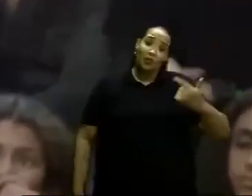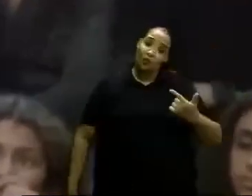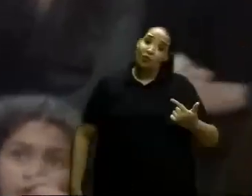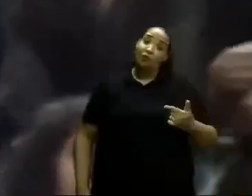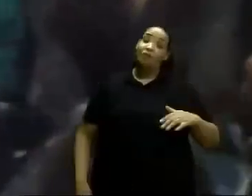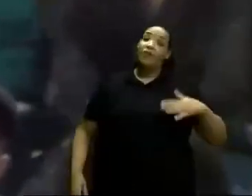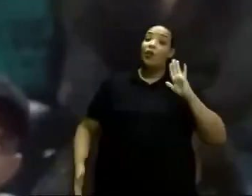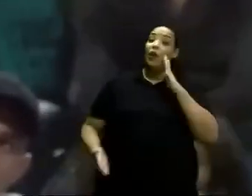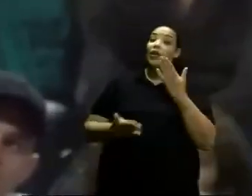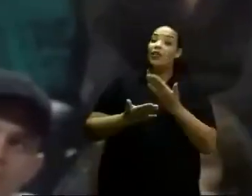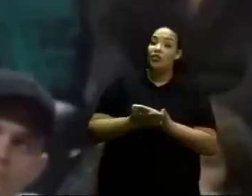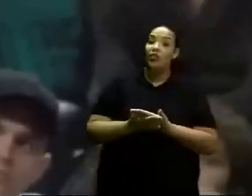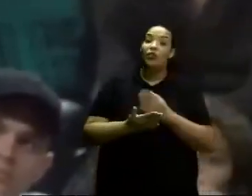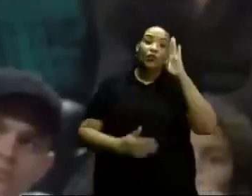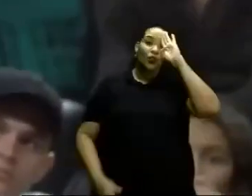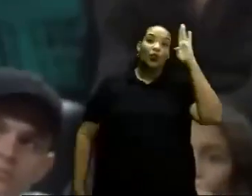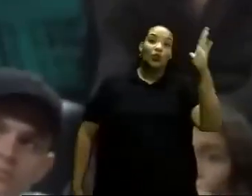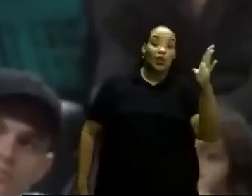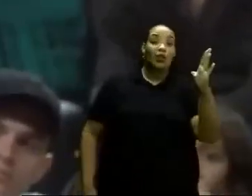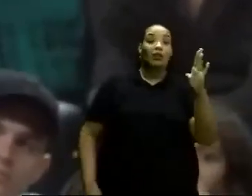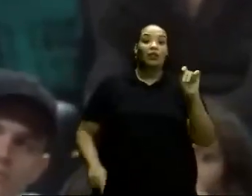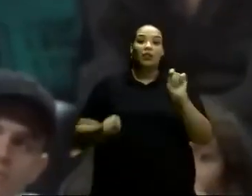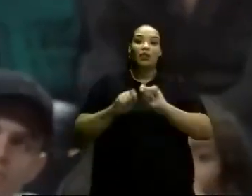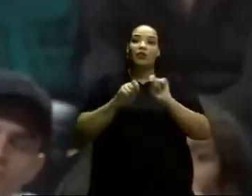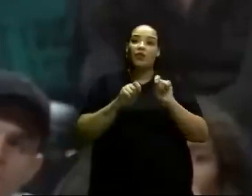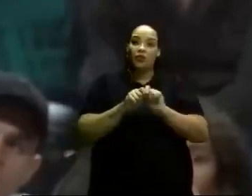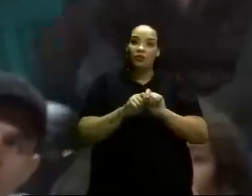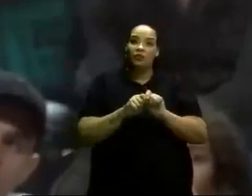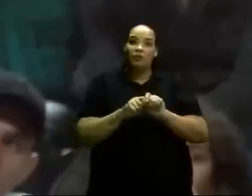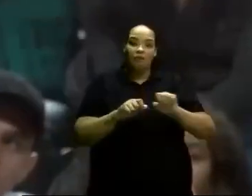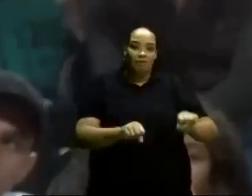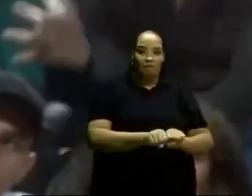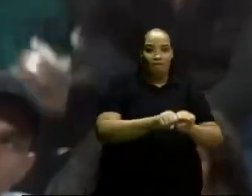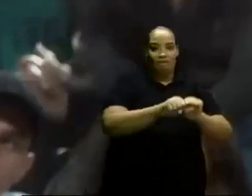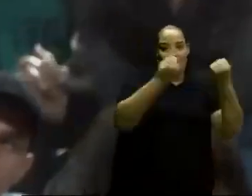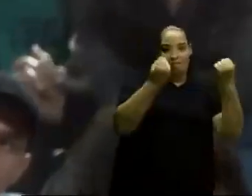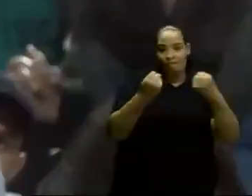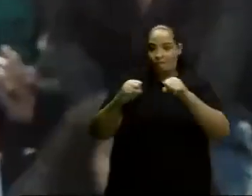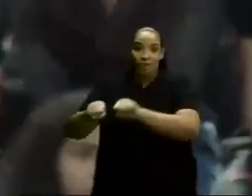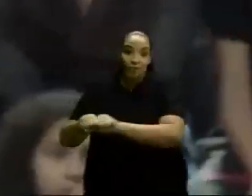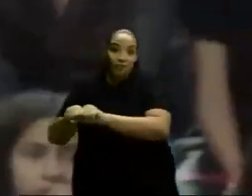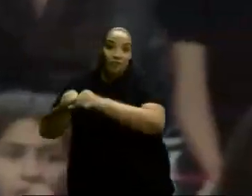Então eu acredito que eles vieram, cada um pegou da ponta para fechar no meio. Quebraram o da direita